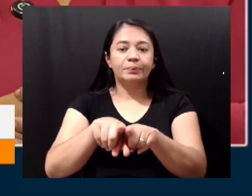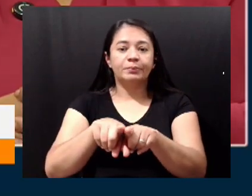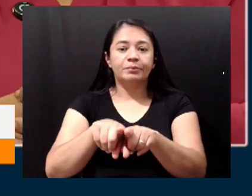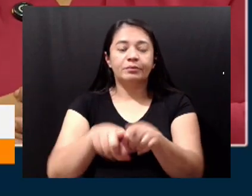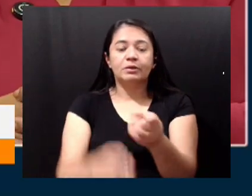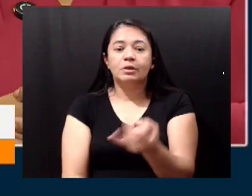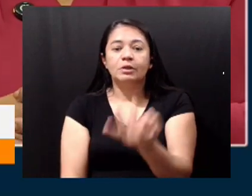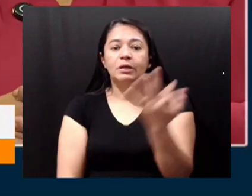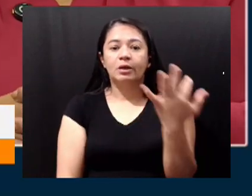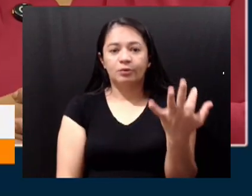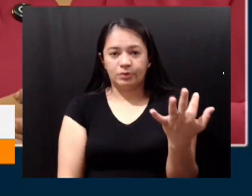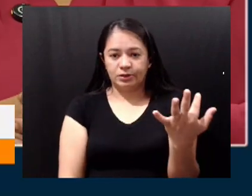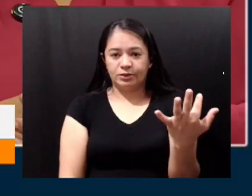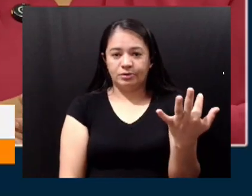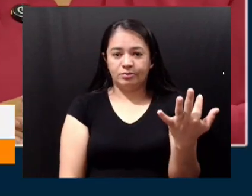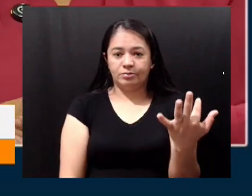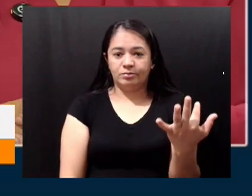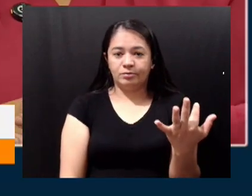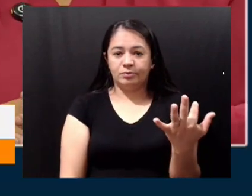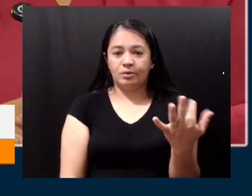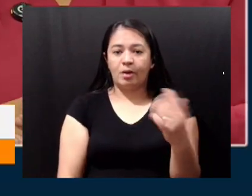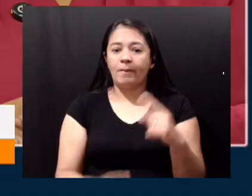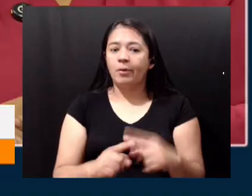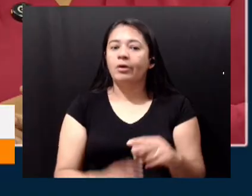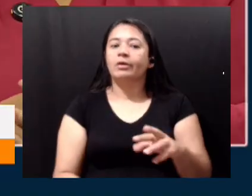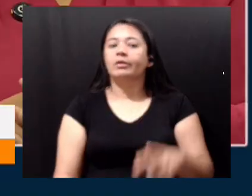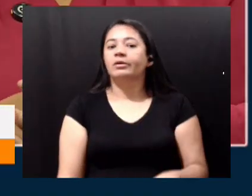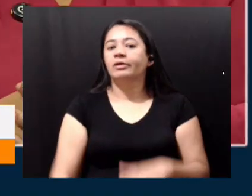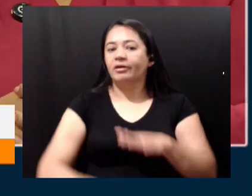medicamento, porque faz a diferença, não faz?